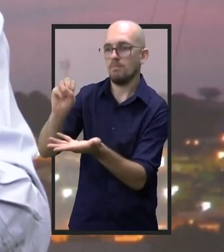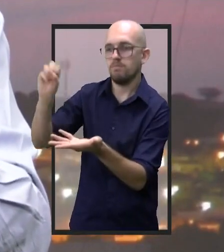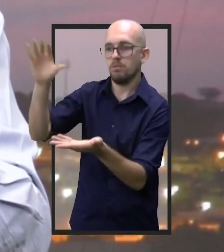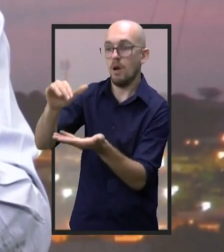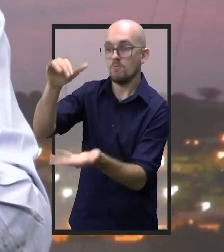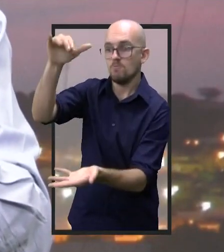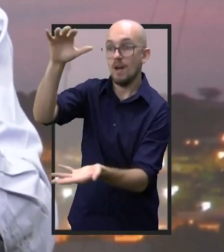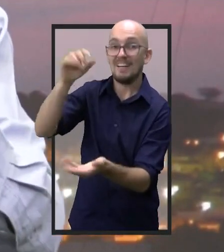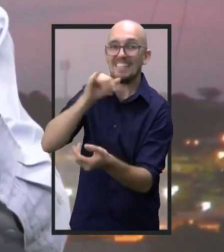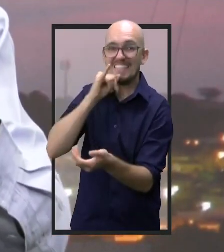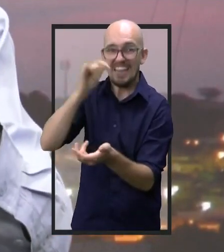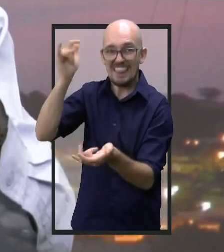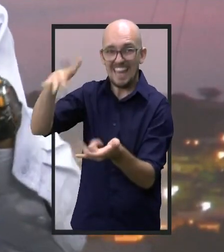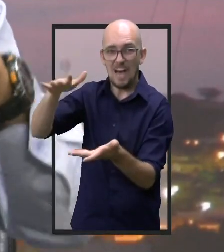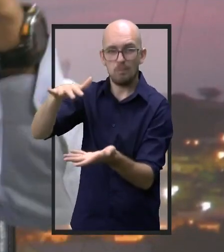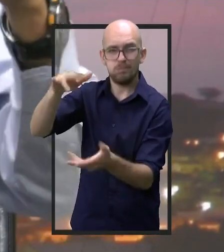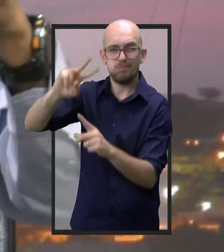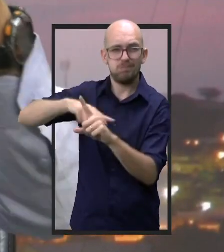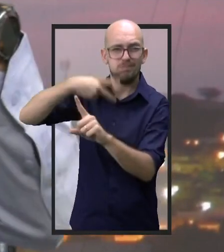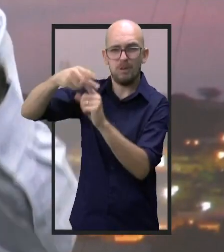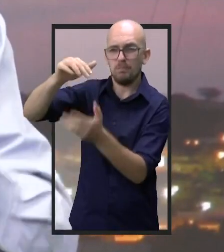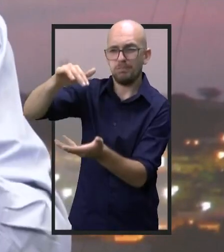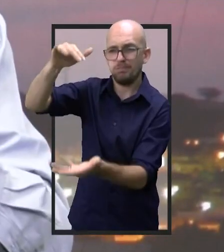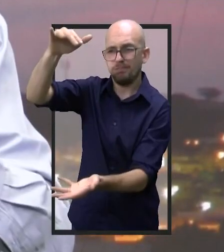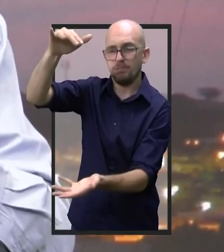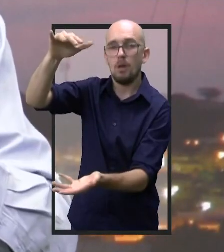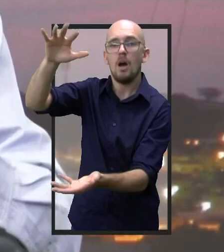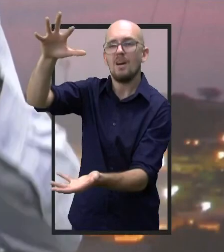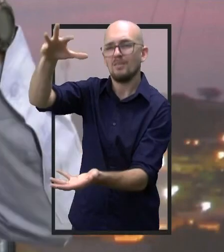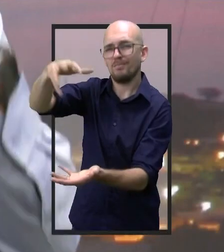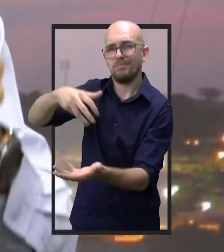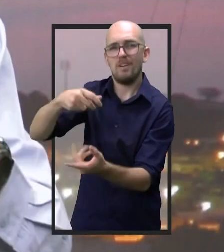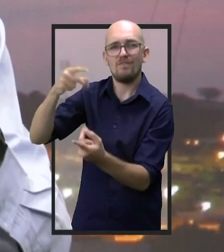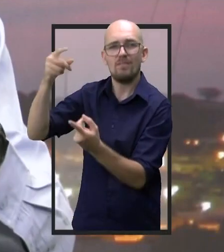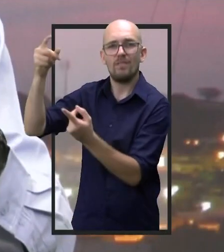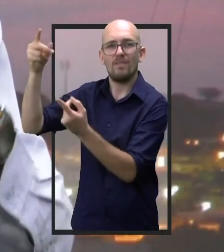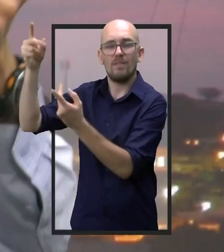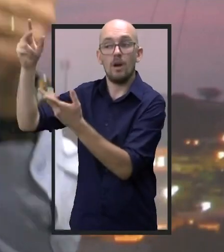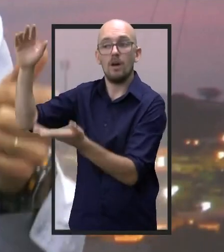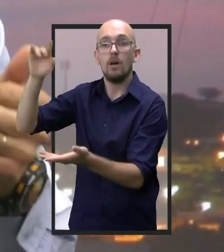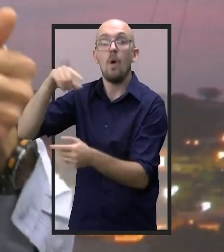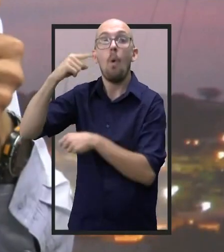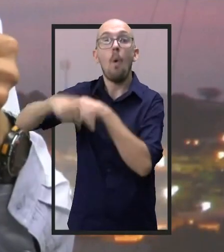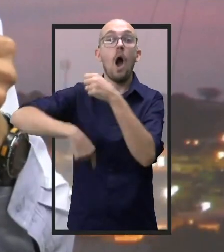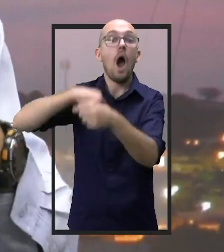de oferta, com certeza no outro ano vai ter falta. Na falta o preço estoura, o